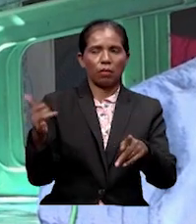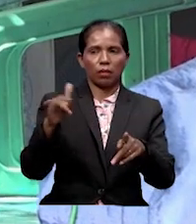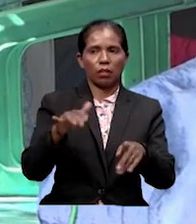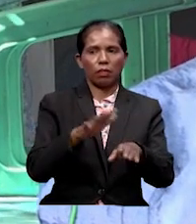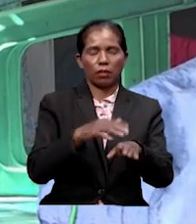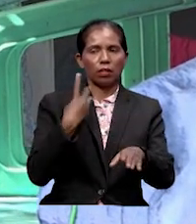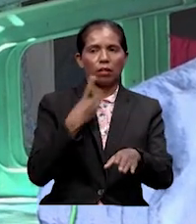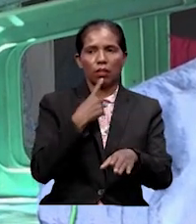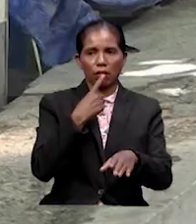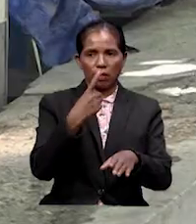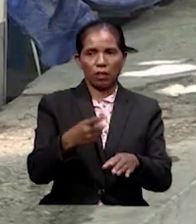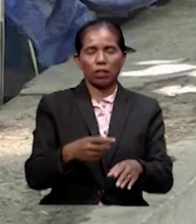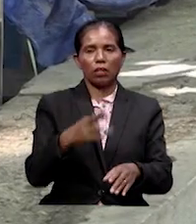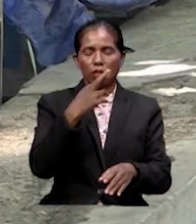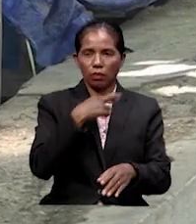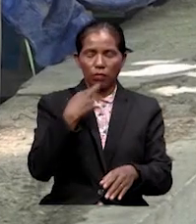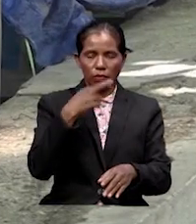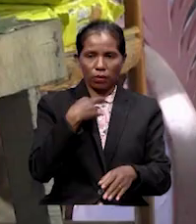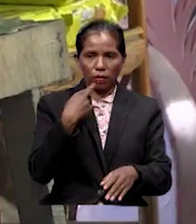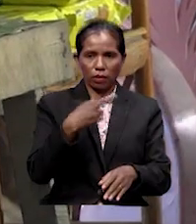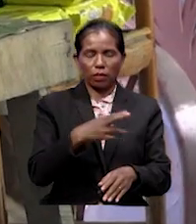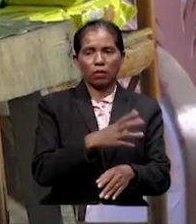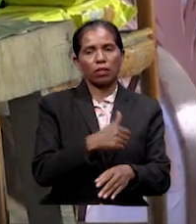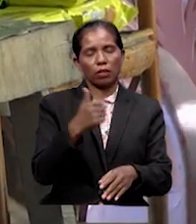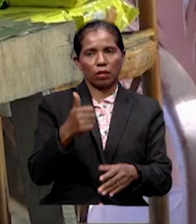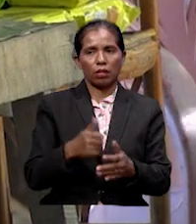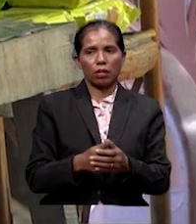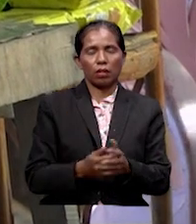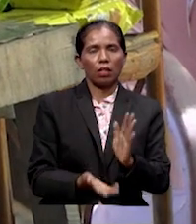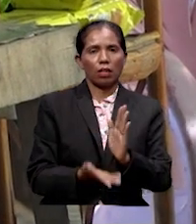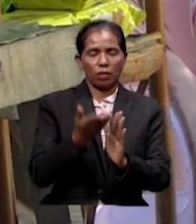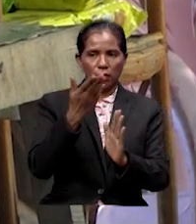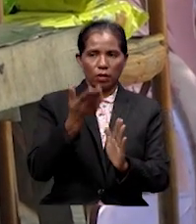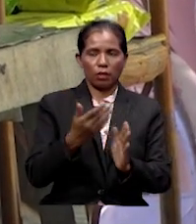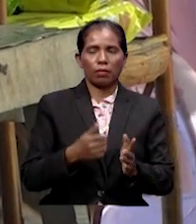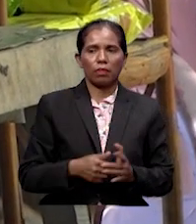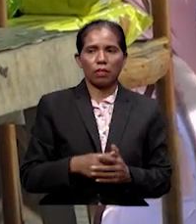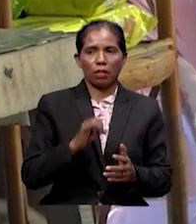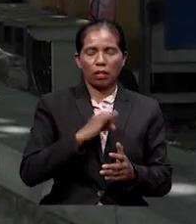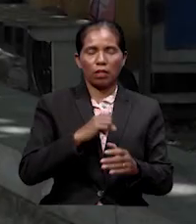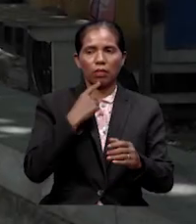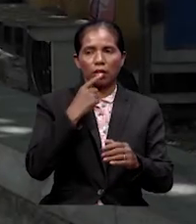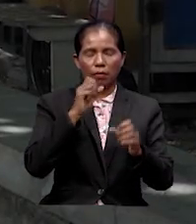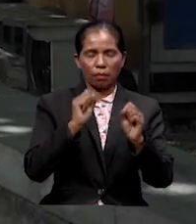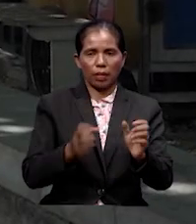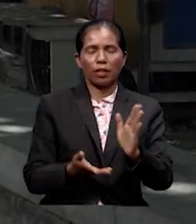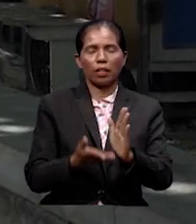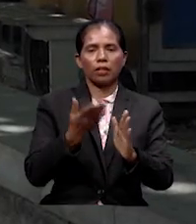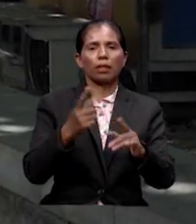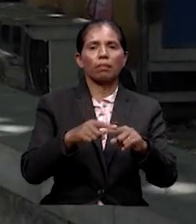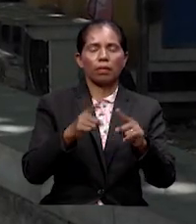esse item fos no mos silicelo hasai mos audiência né bele hasai mai